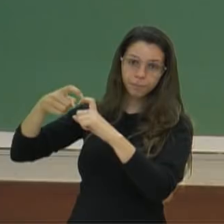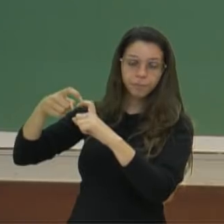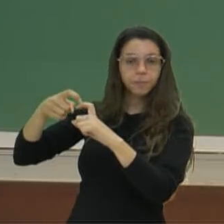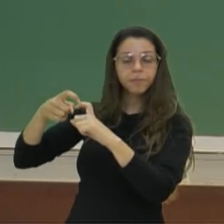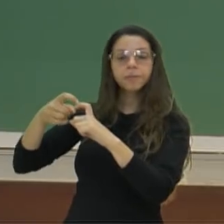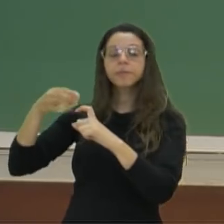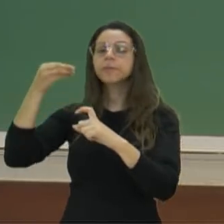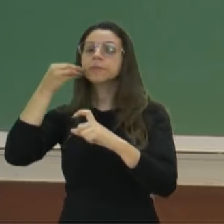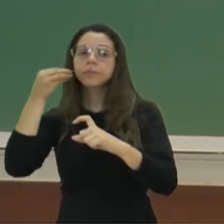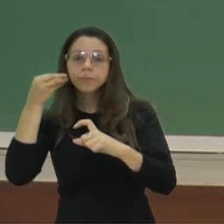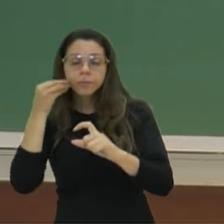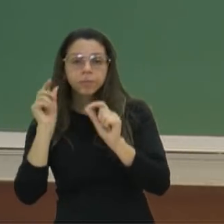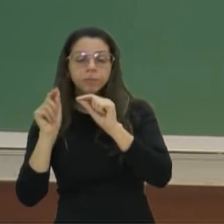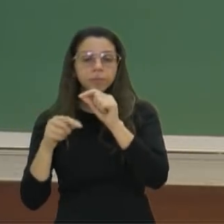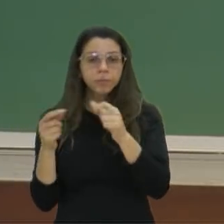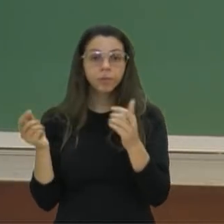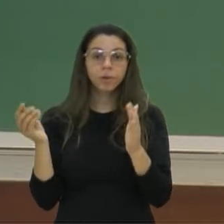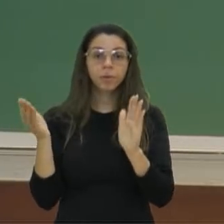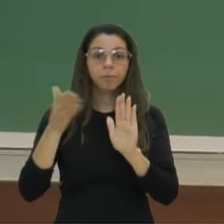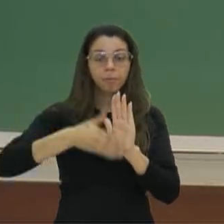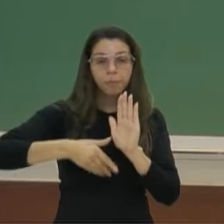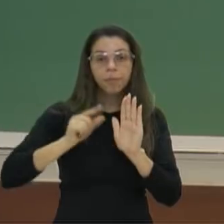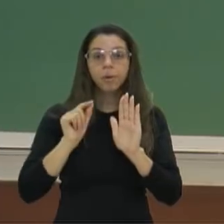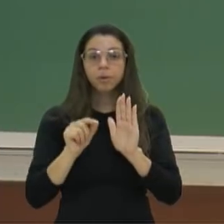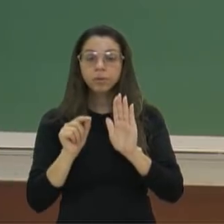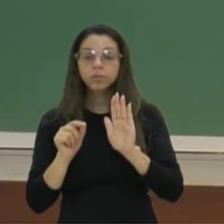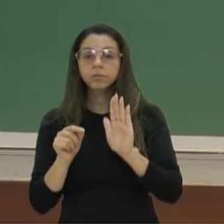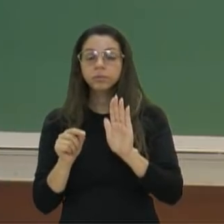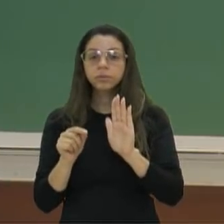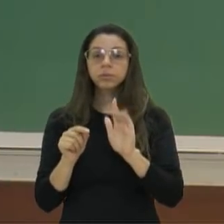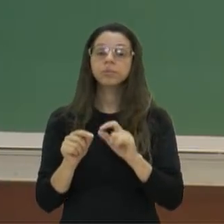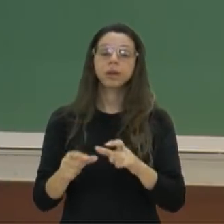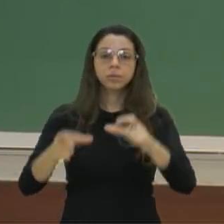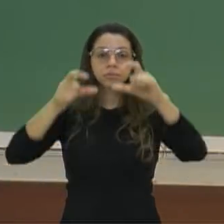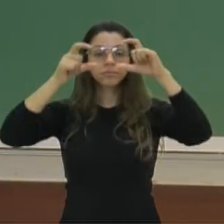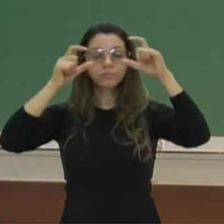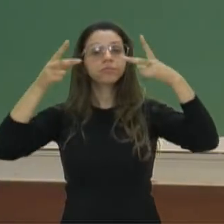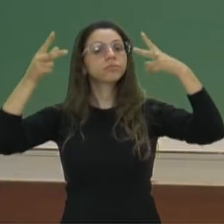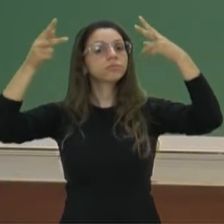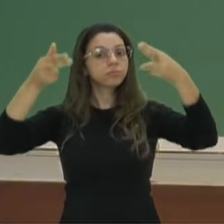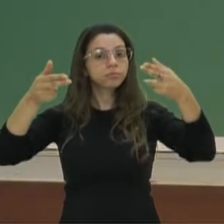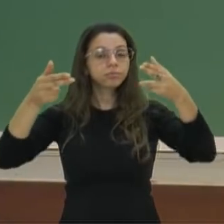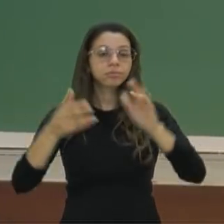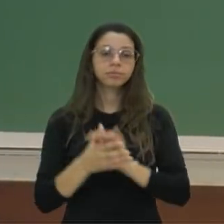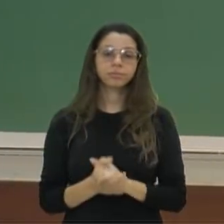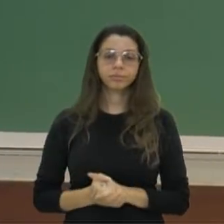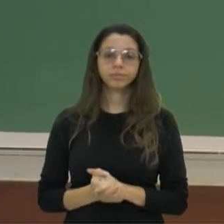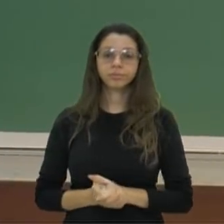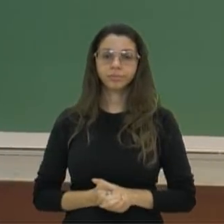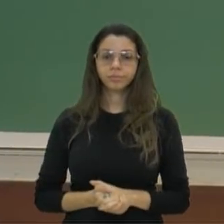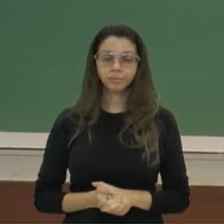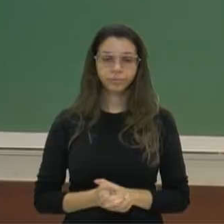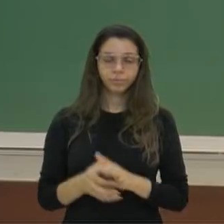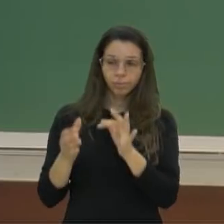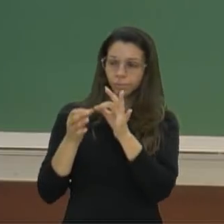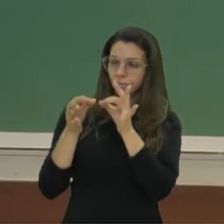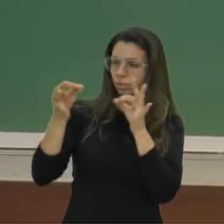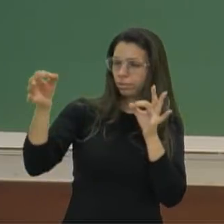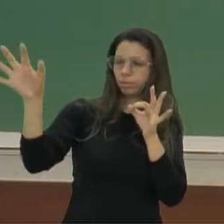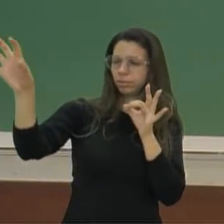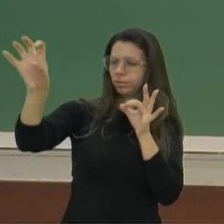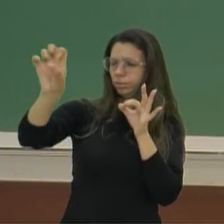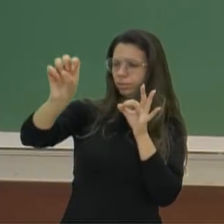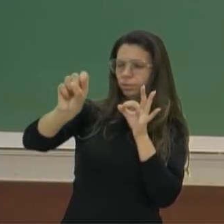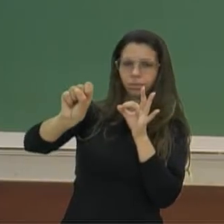fazer testes, exames, para que sejam feitas as lentes corretivas. Olha lá longe. Não vê nada no